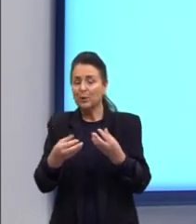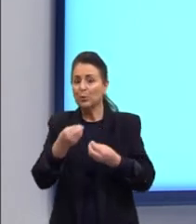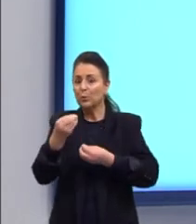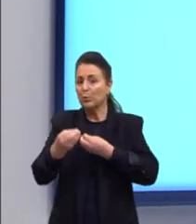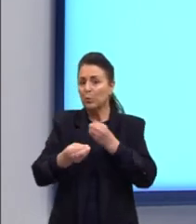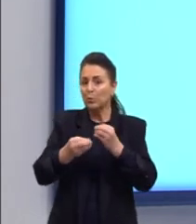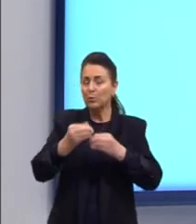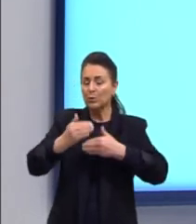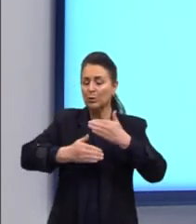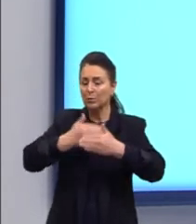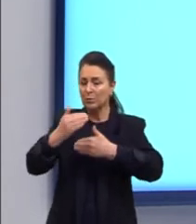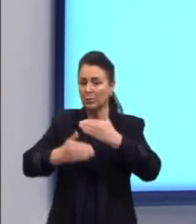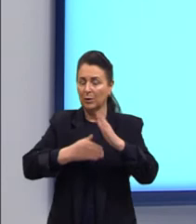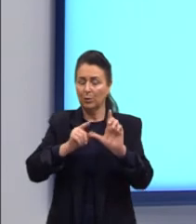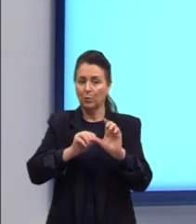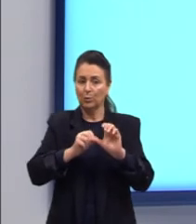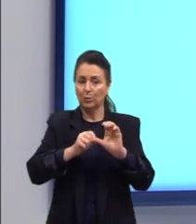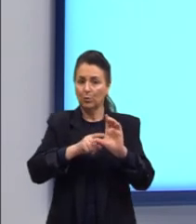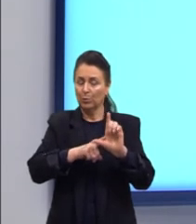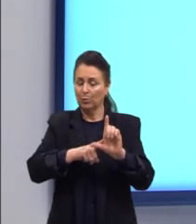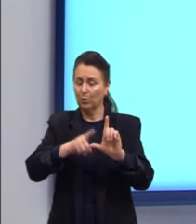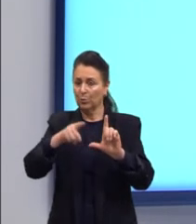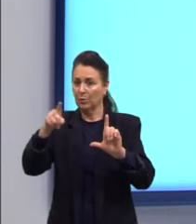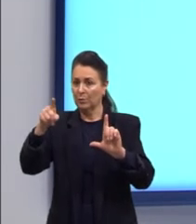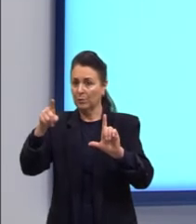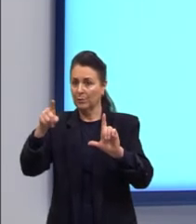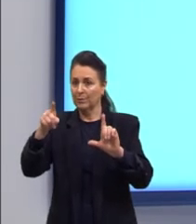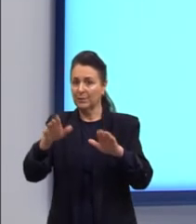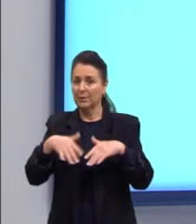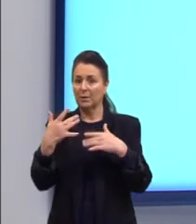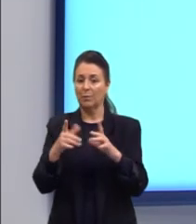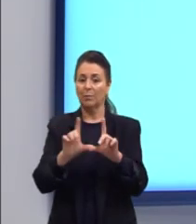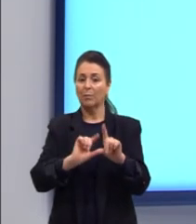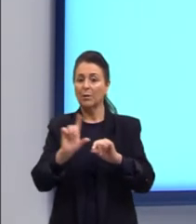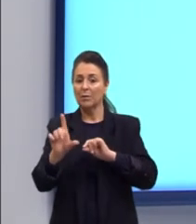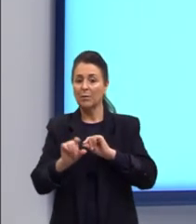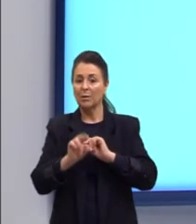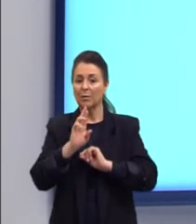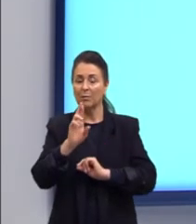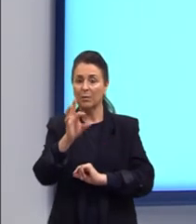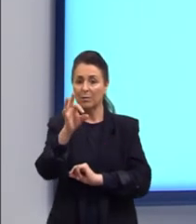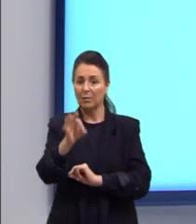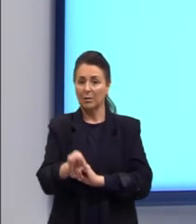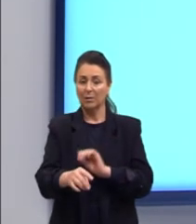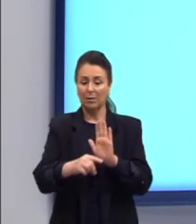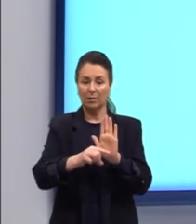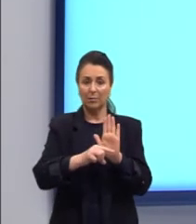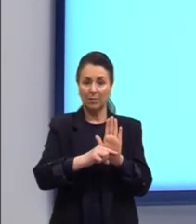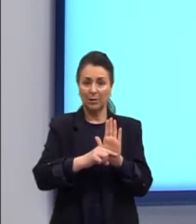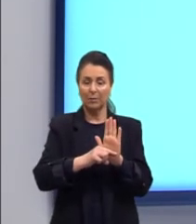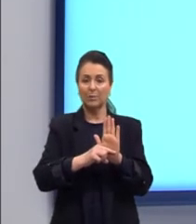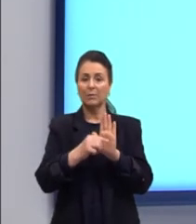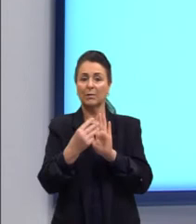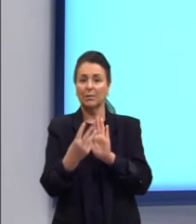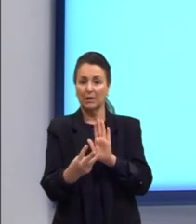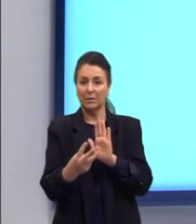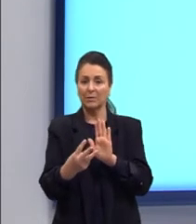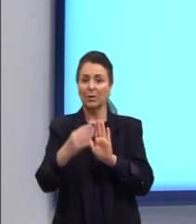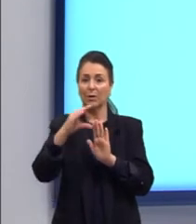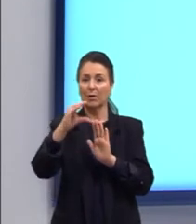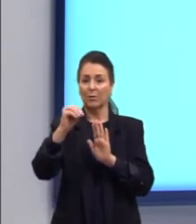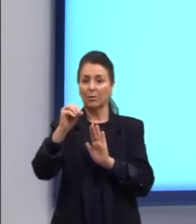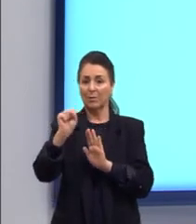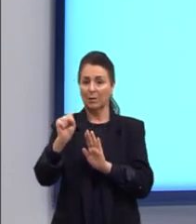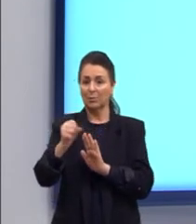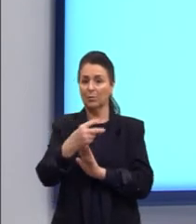do nosso gráfico tá então lá nas nossas alternativas menos três cosseno de 2T